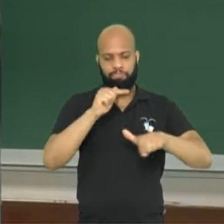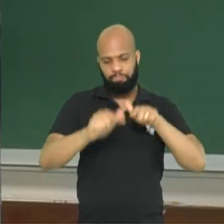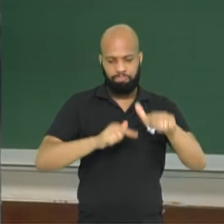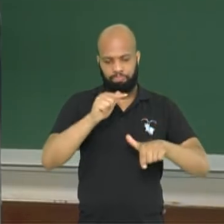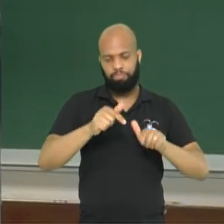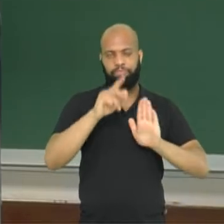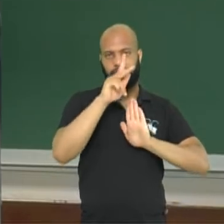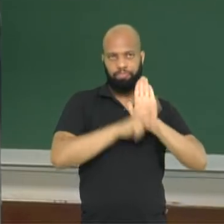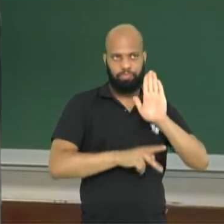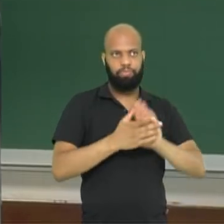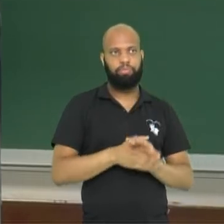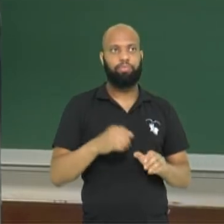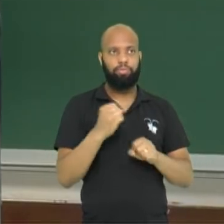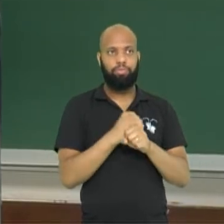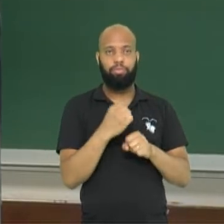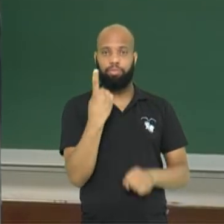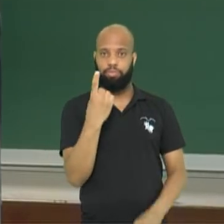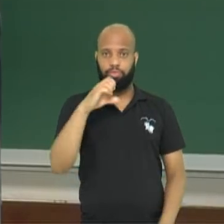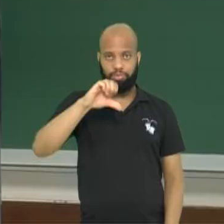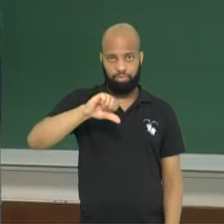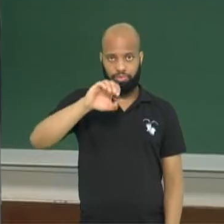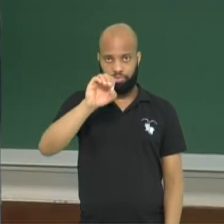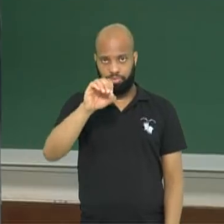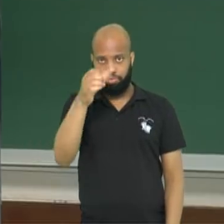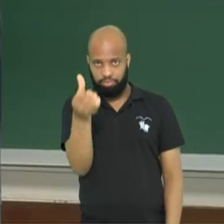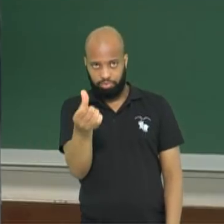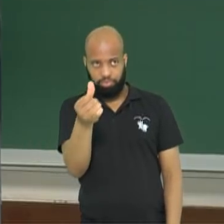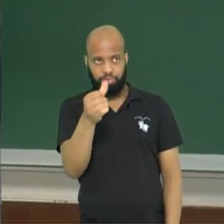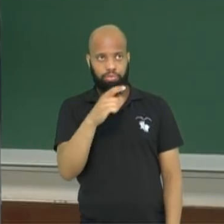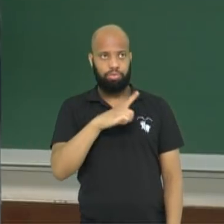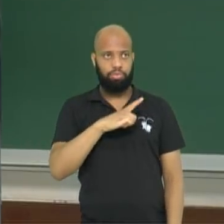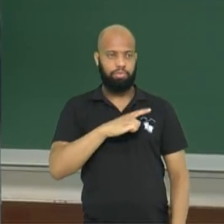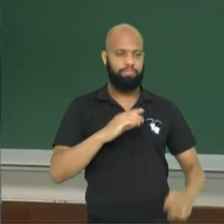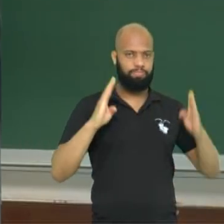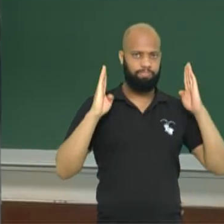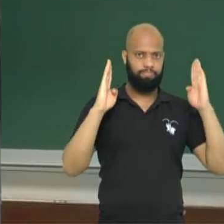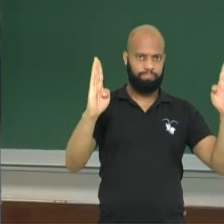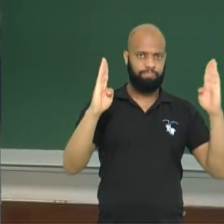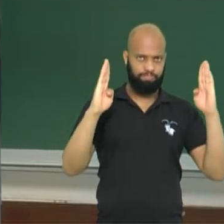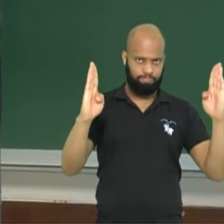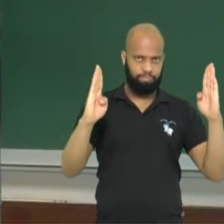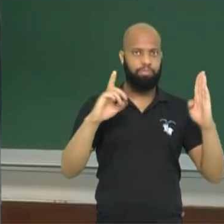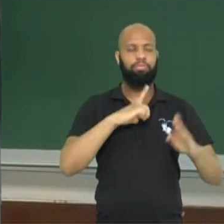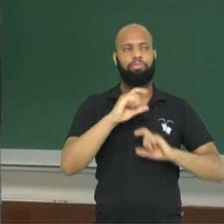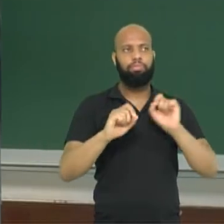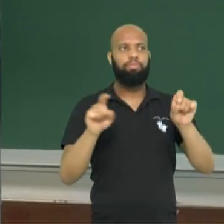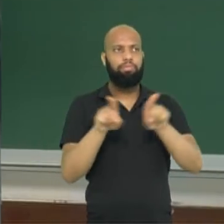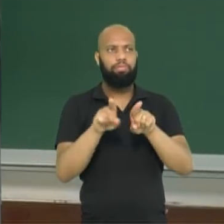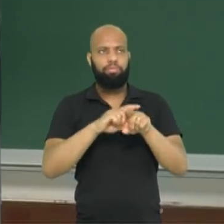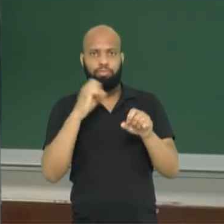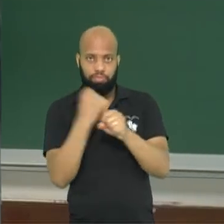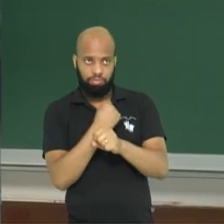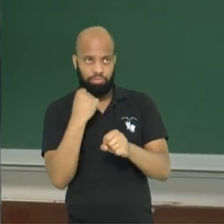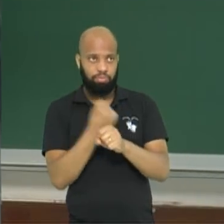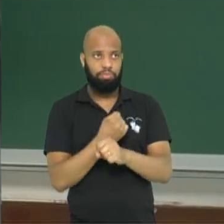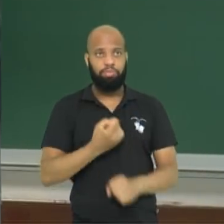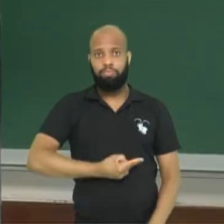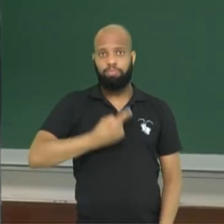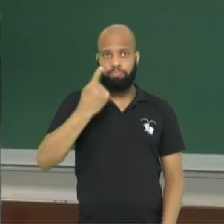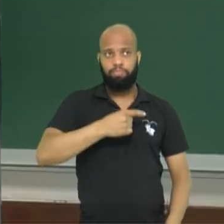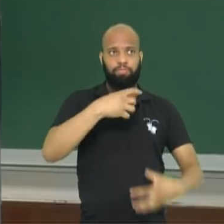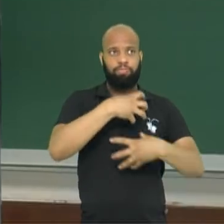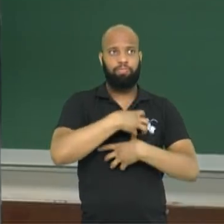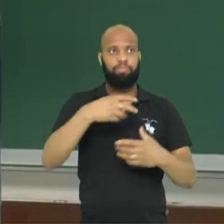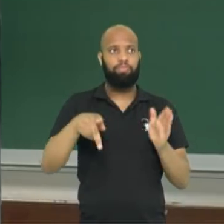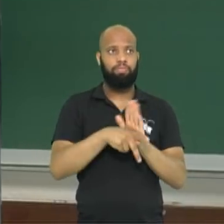deste projeto. Em 1906, entre 1904 e 1908 aqui, também foi construída a primeira estação